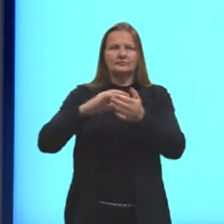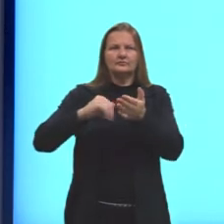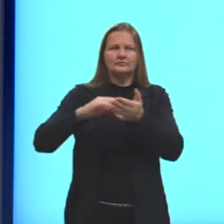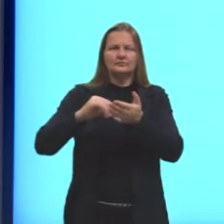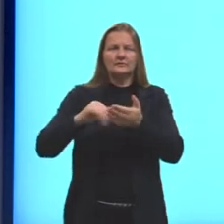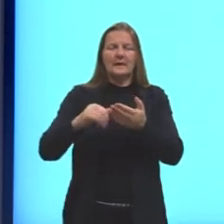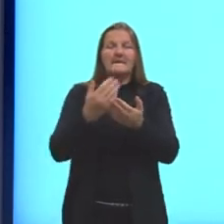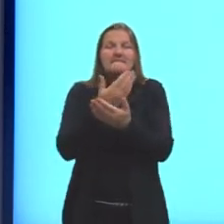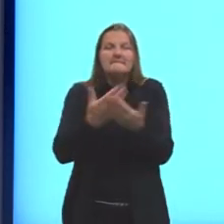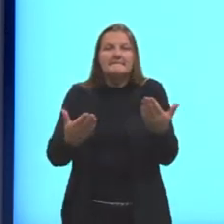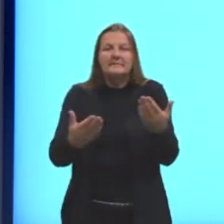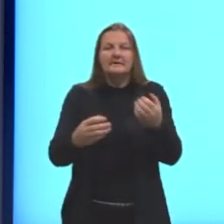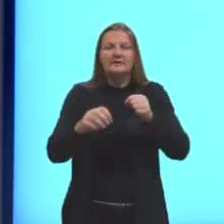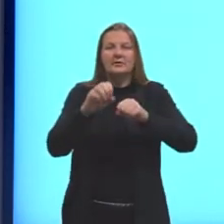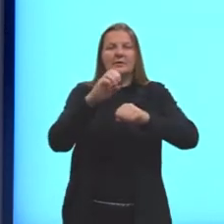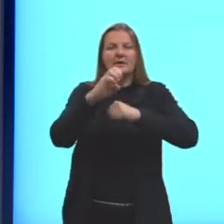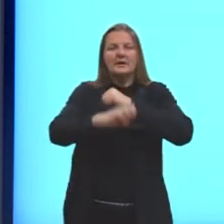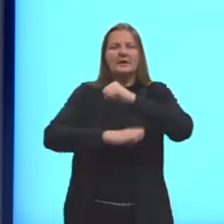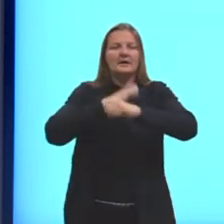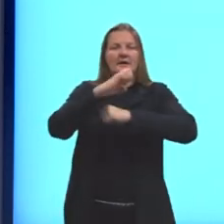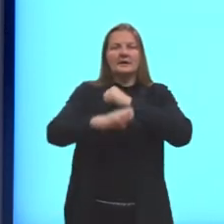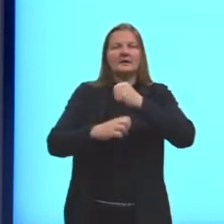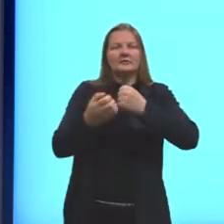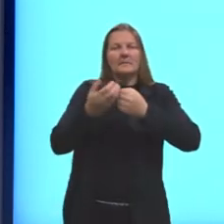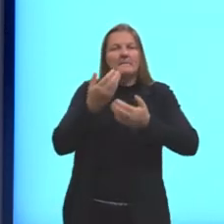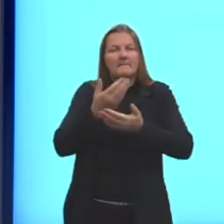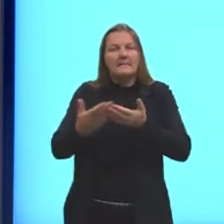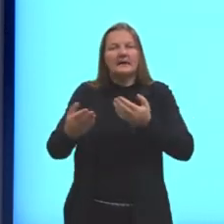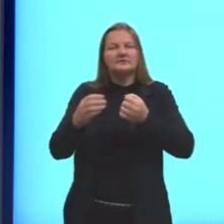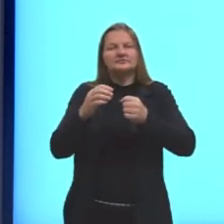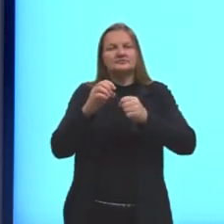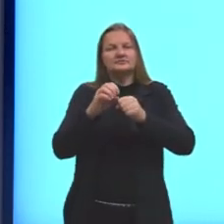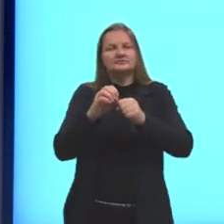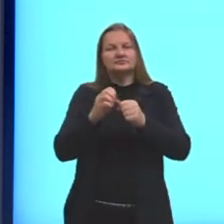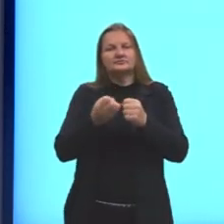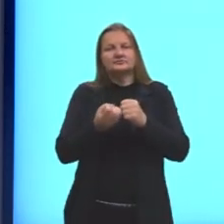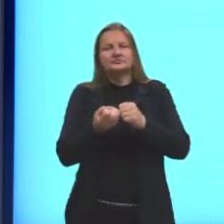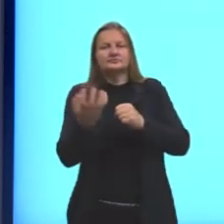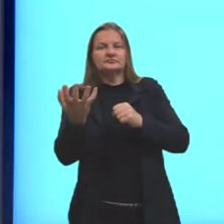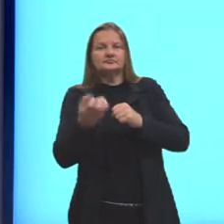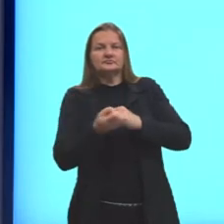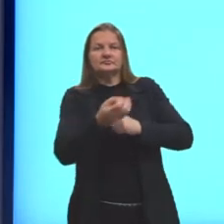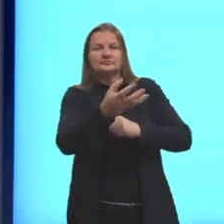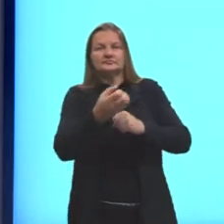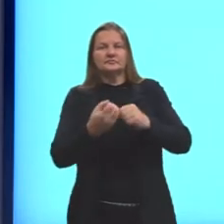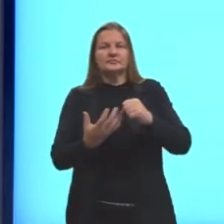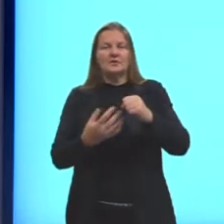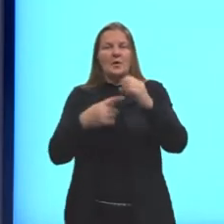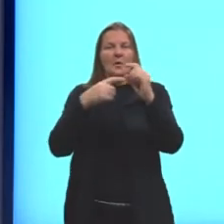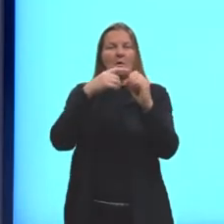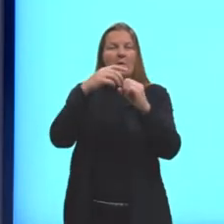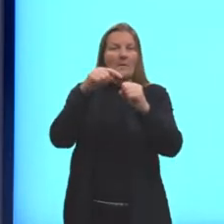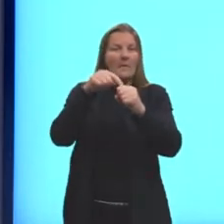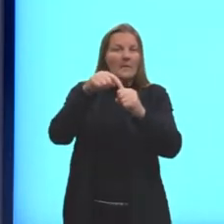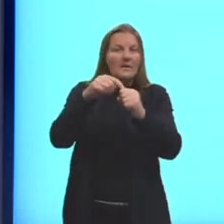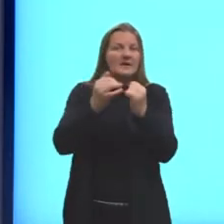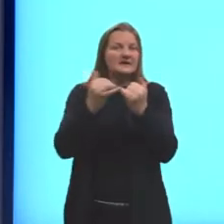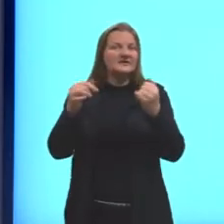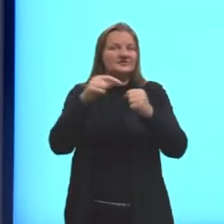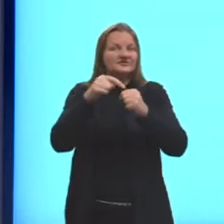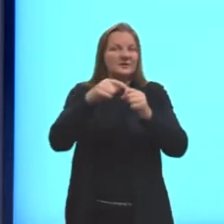perdeu o elétrons que acontece com o corpo quando ele perde elétrons ele fica carregado positivamente